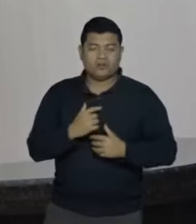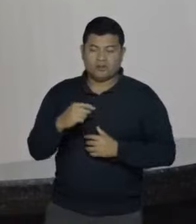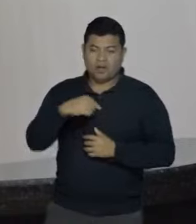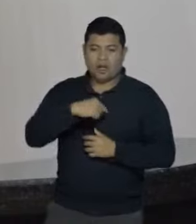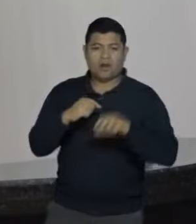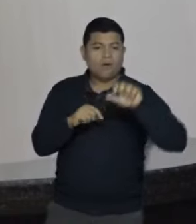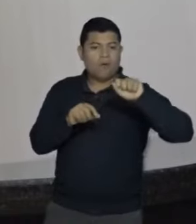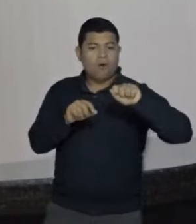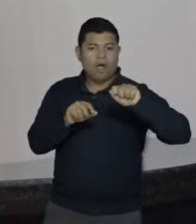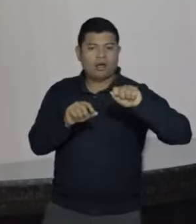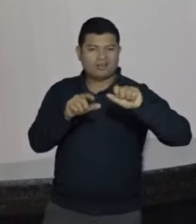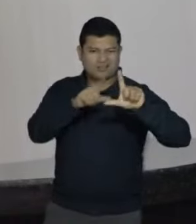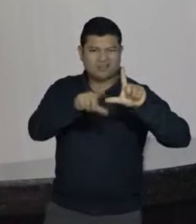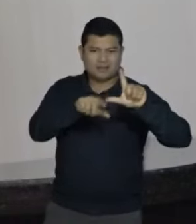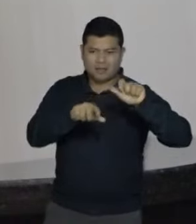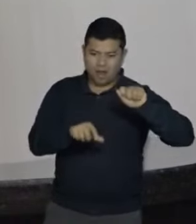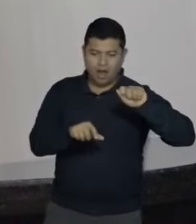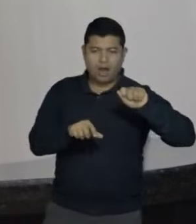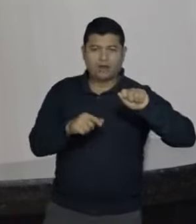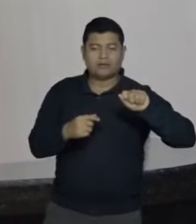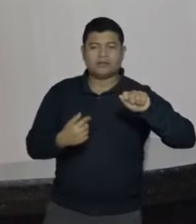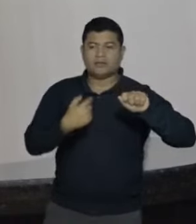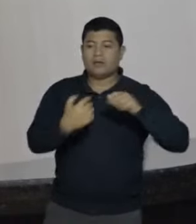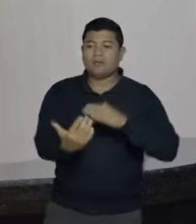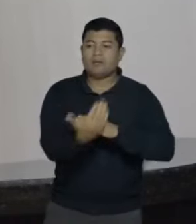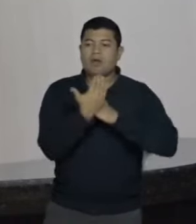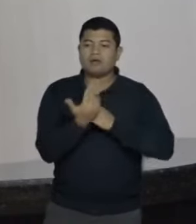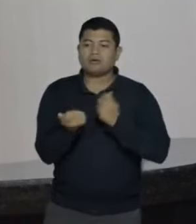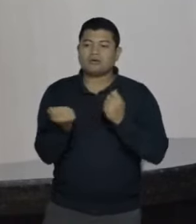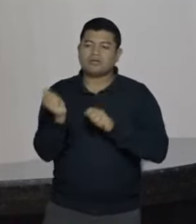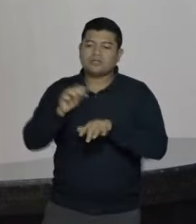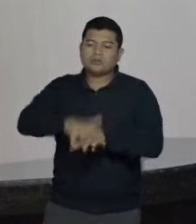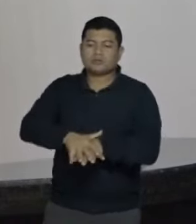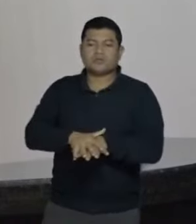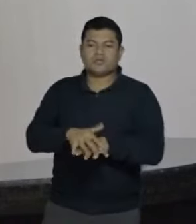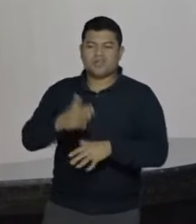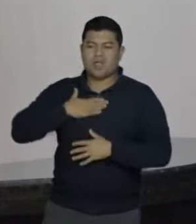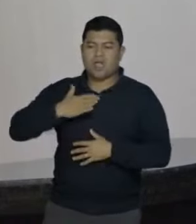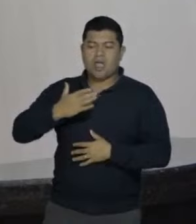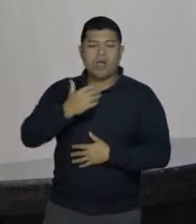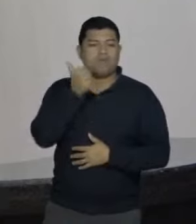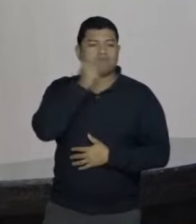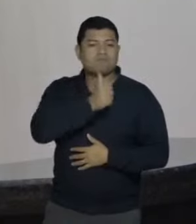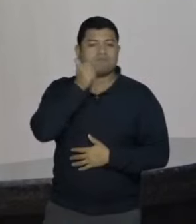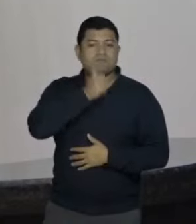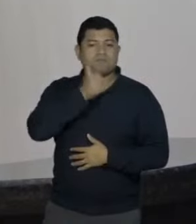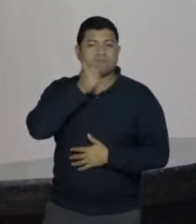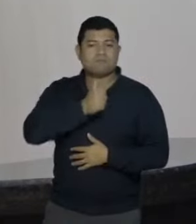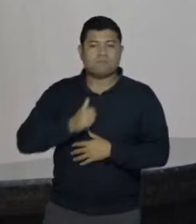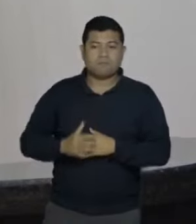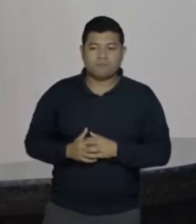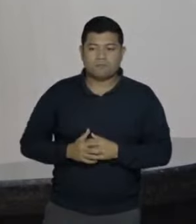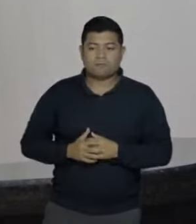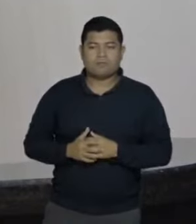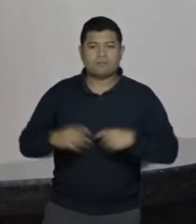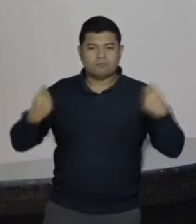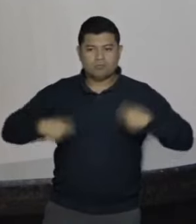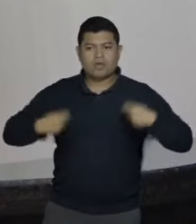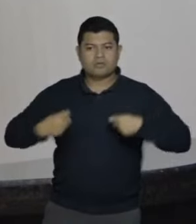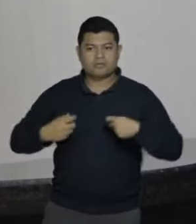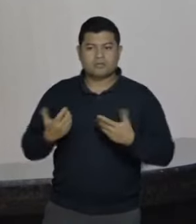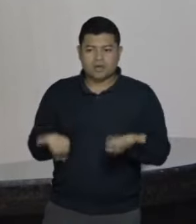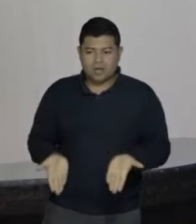um significado enorme de inclusão eu sou mulher e esse espaço tem que acolher homens e